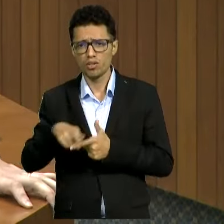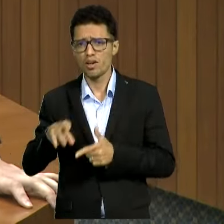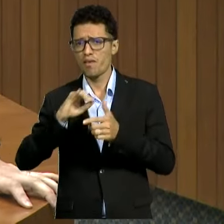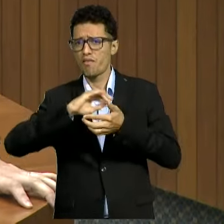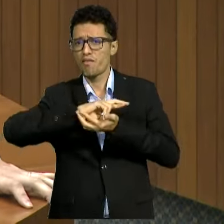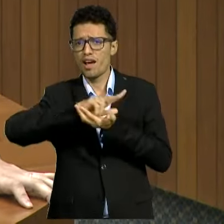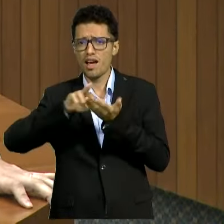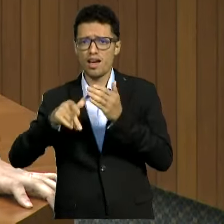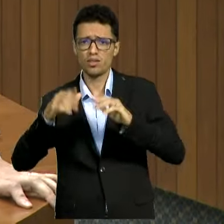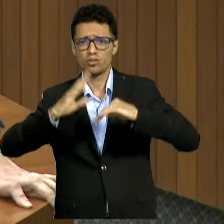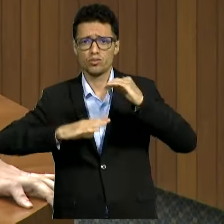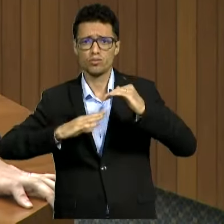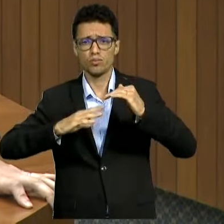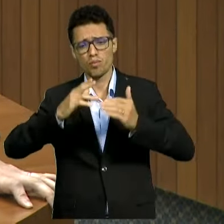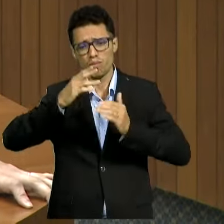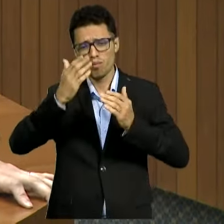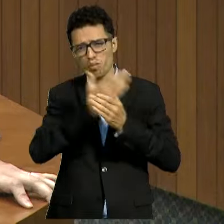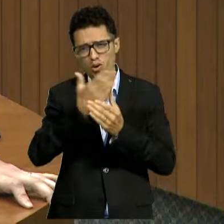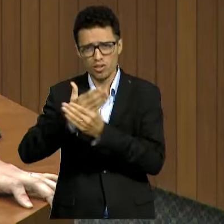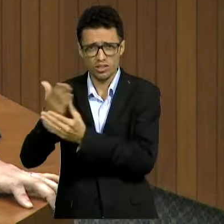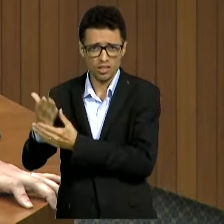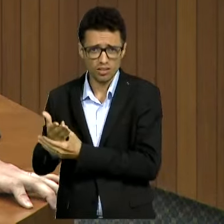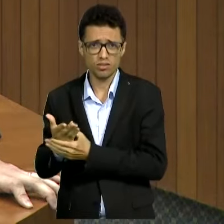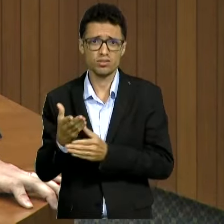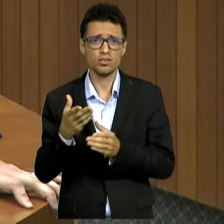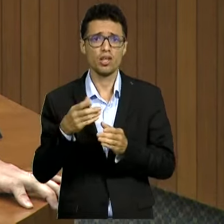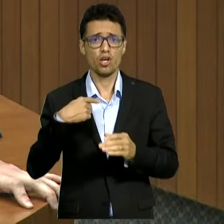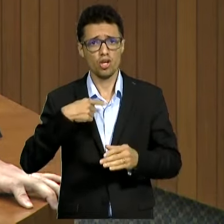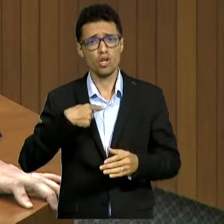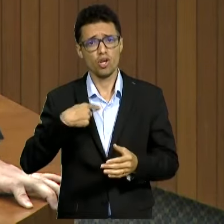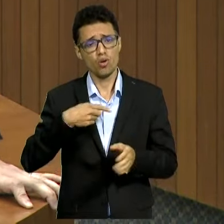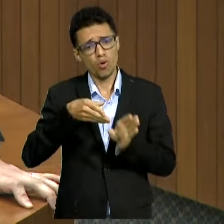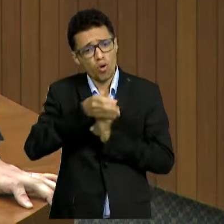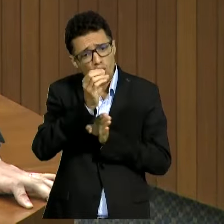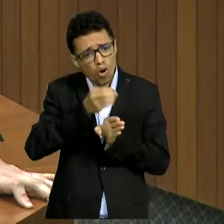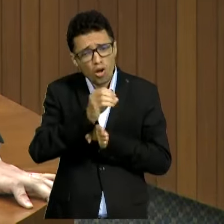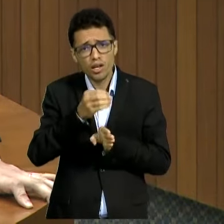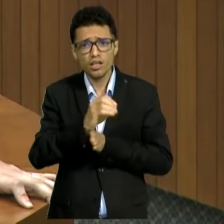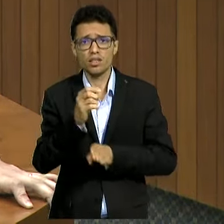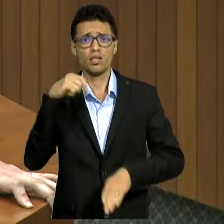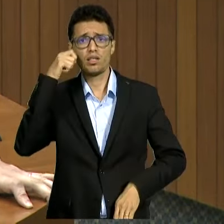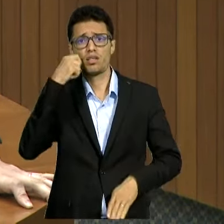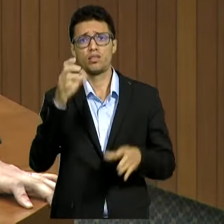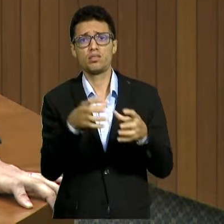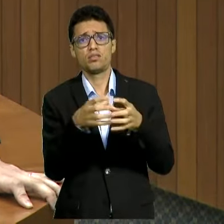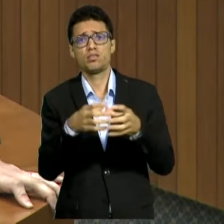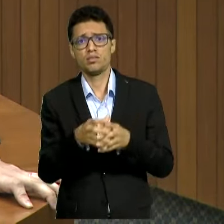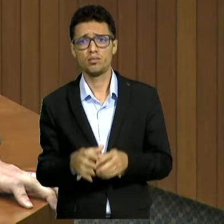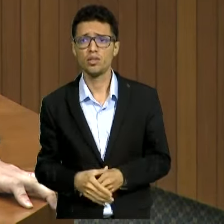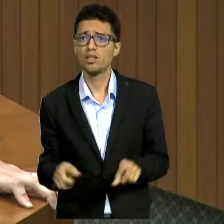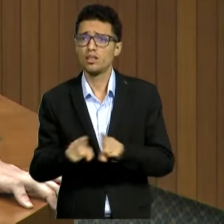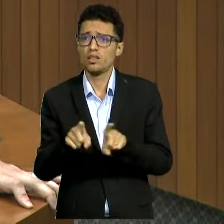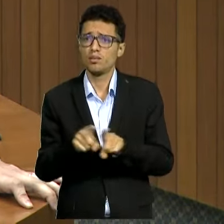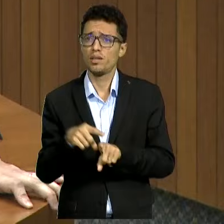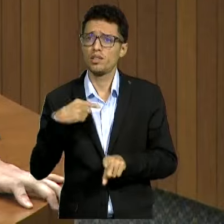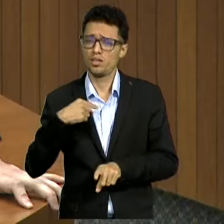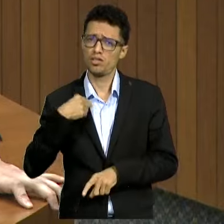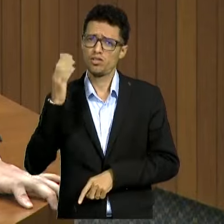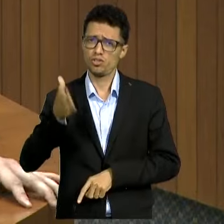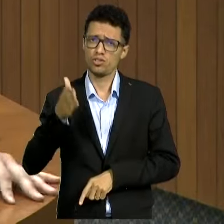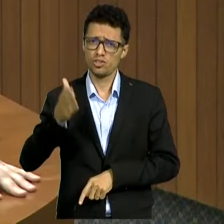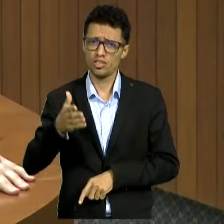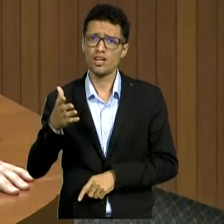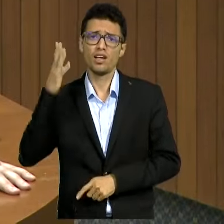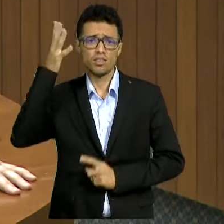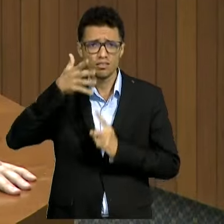disciplinares, eu orientei a punição dos colegas advogados. Assim como também disse aqui, não foram raras